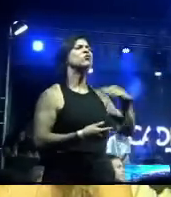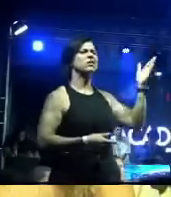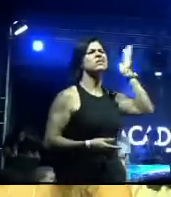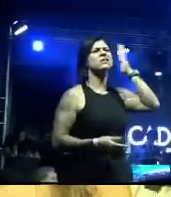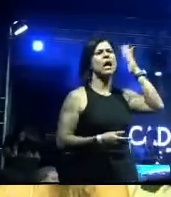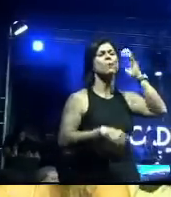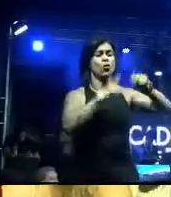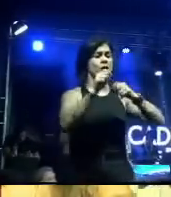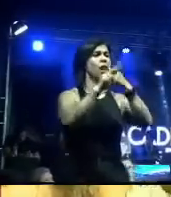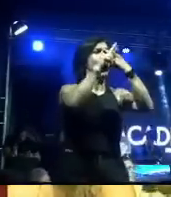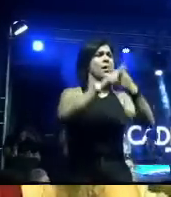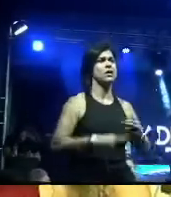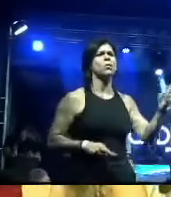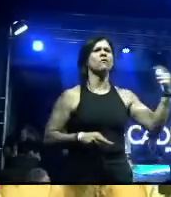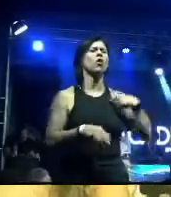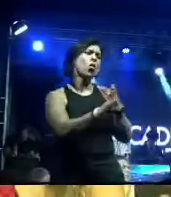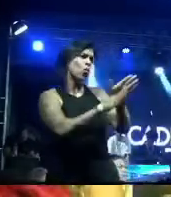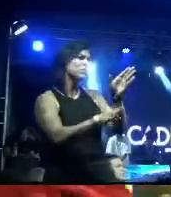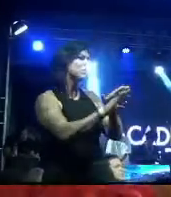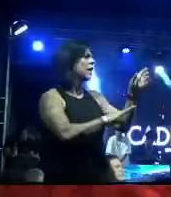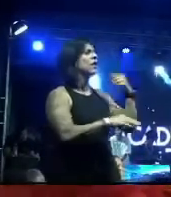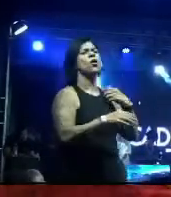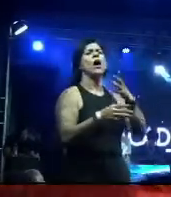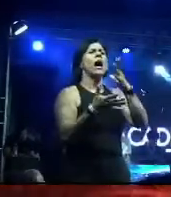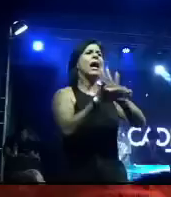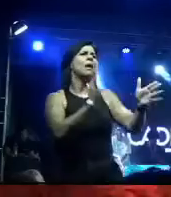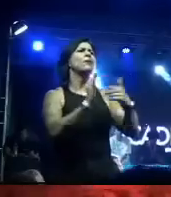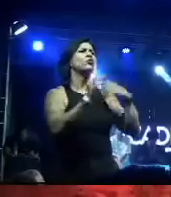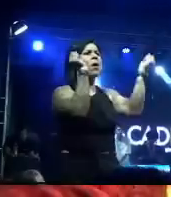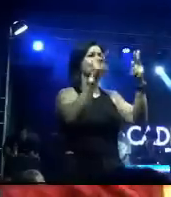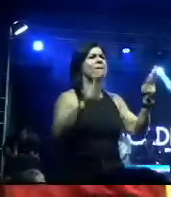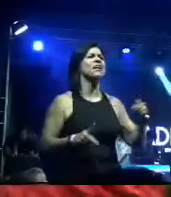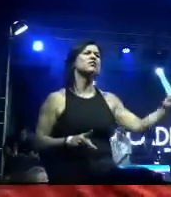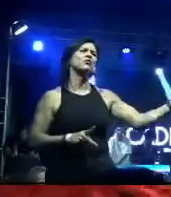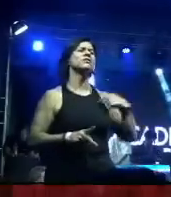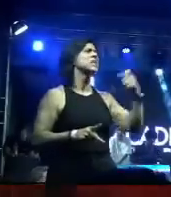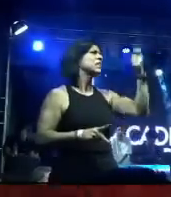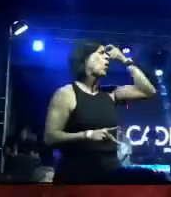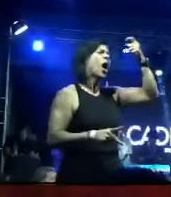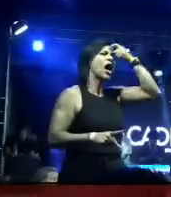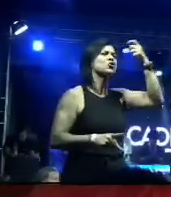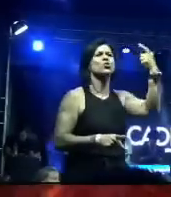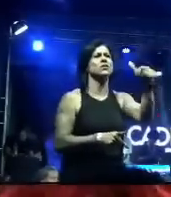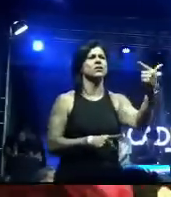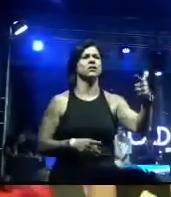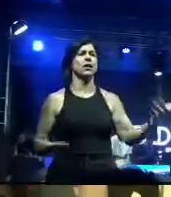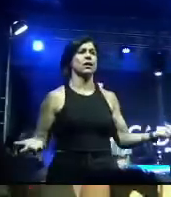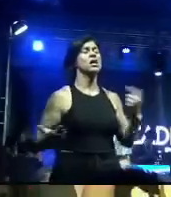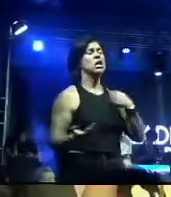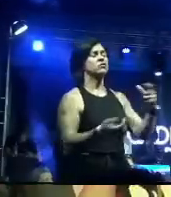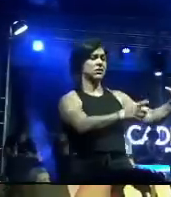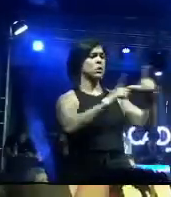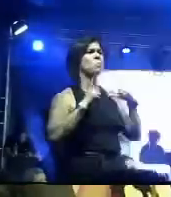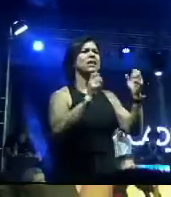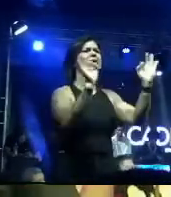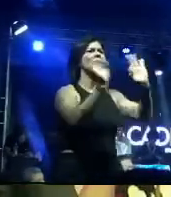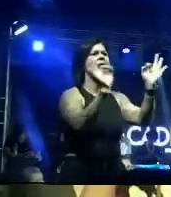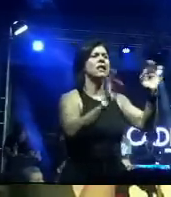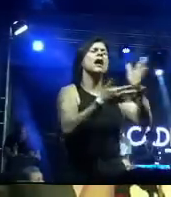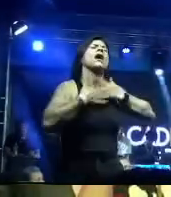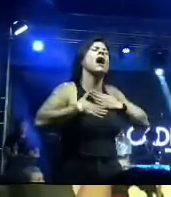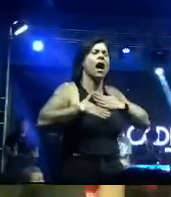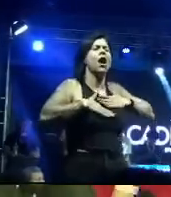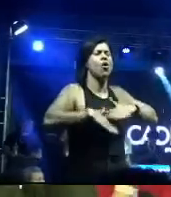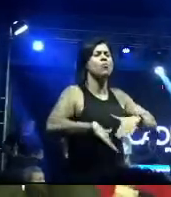animado Ouviu o conselho da mina Direço a paz Seu bug é do Racionais Mas você não raciocina Cê não manda nada Calma Porque o Prado te